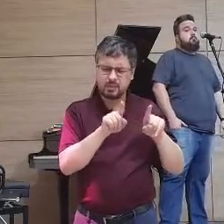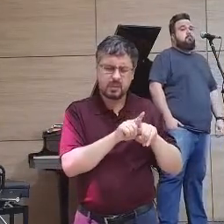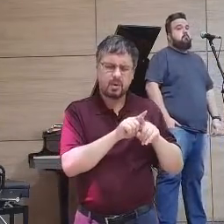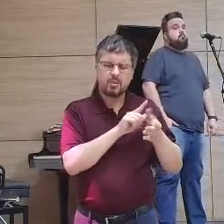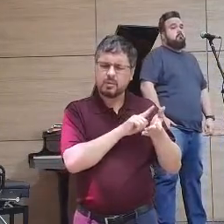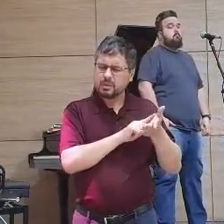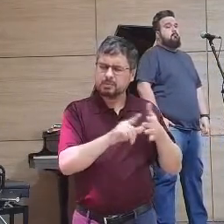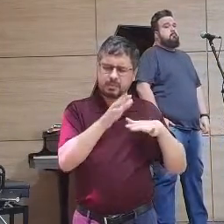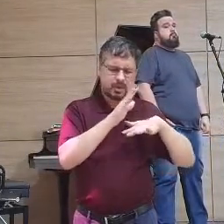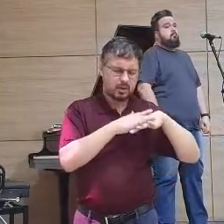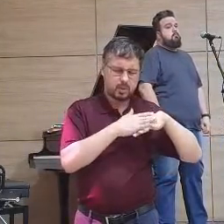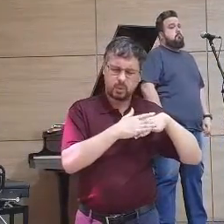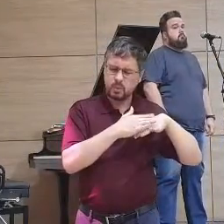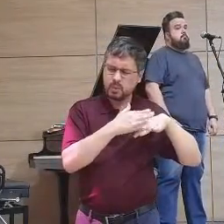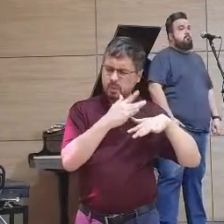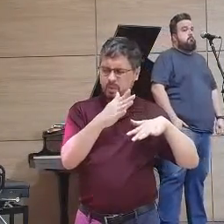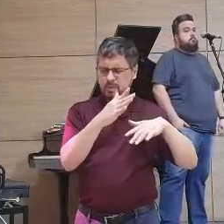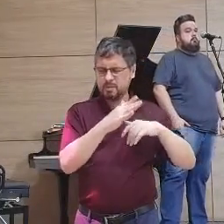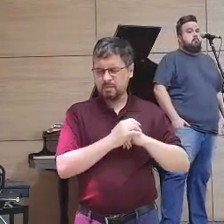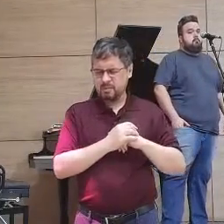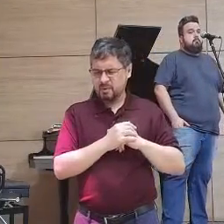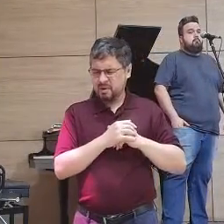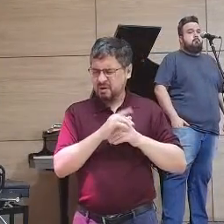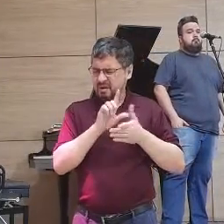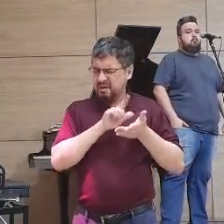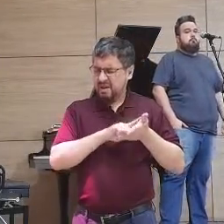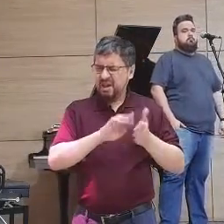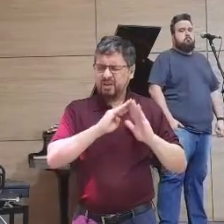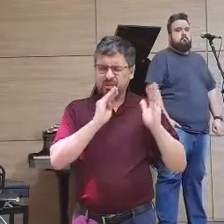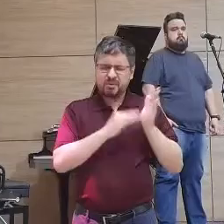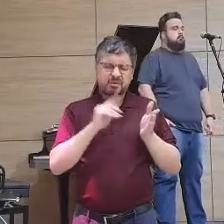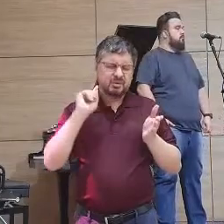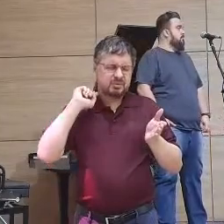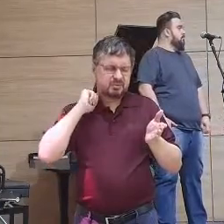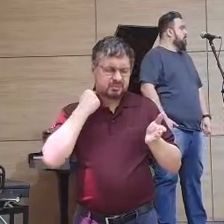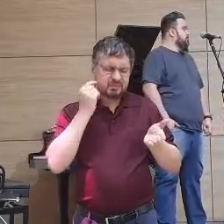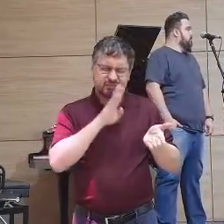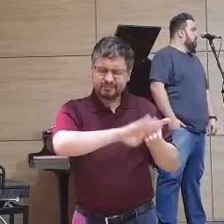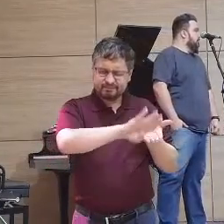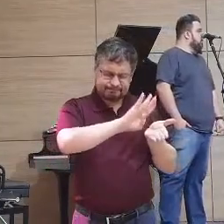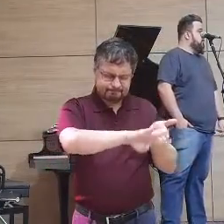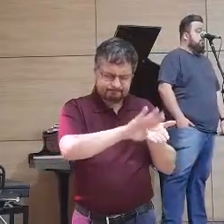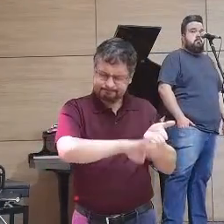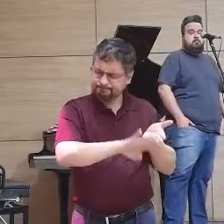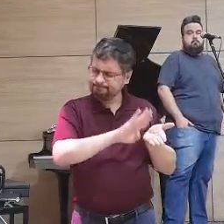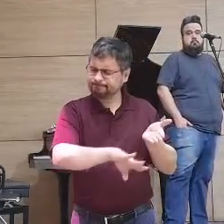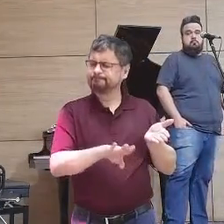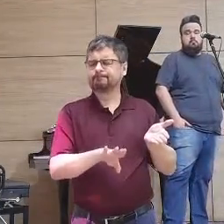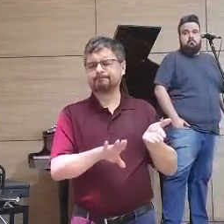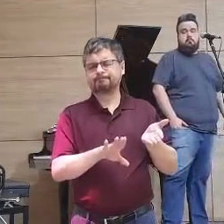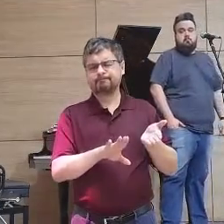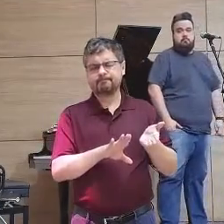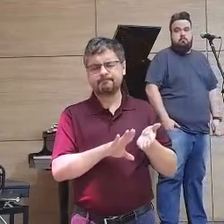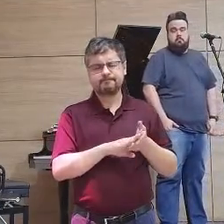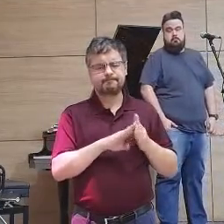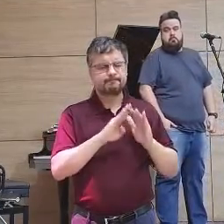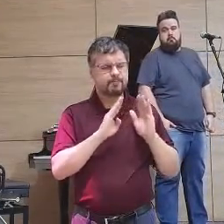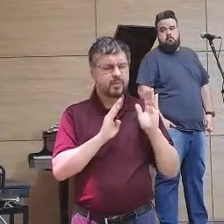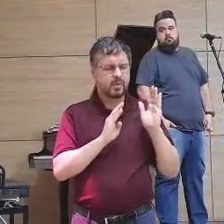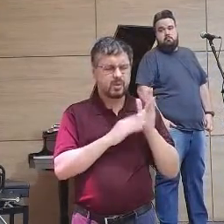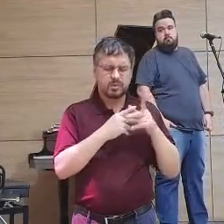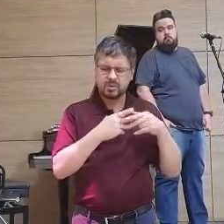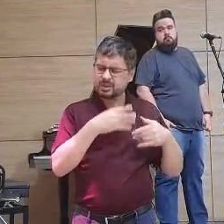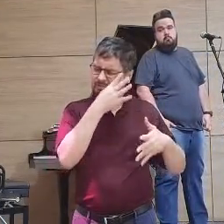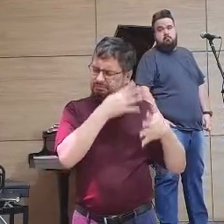de Puro metal precioso Tira toda a escória Tira toda a sujidade Tira toda a